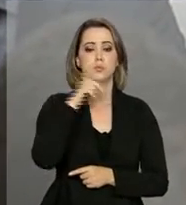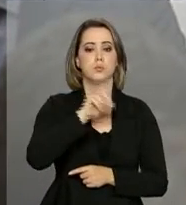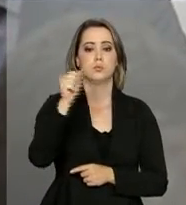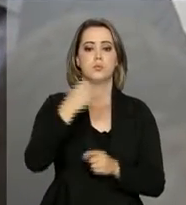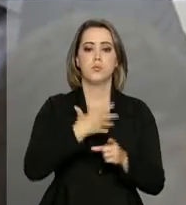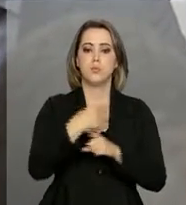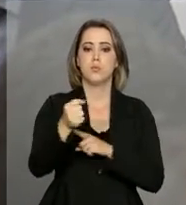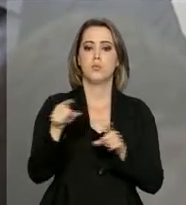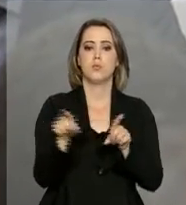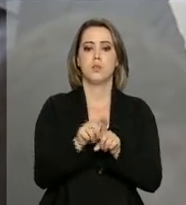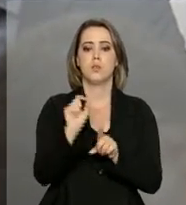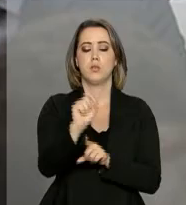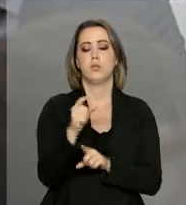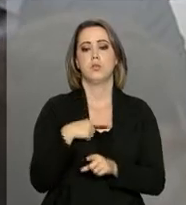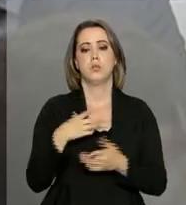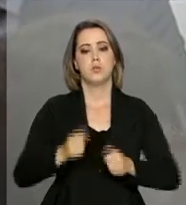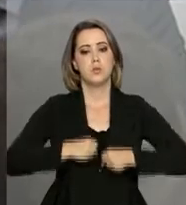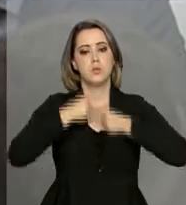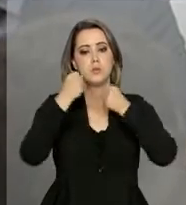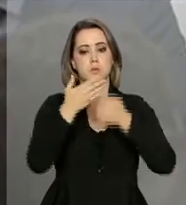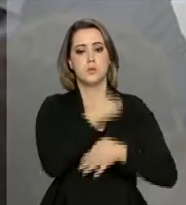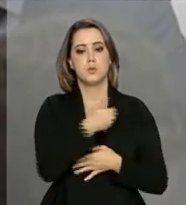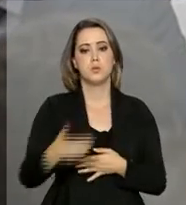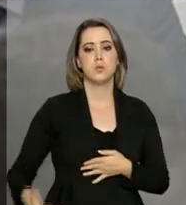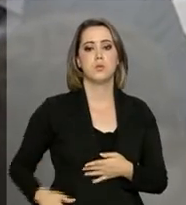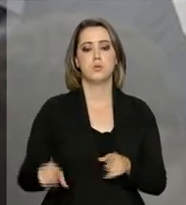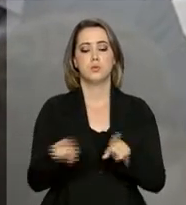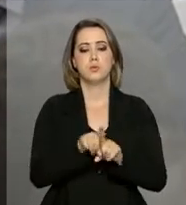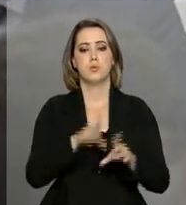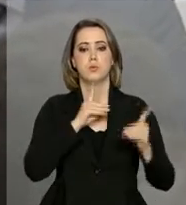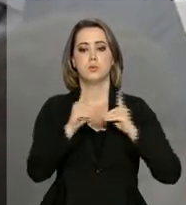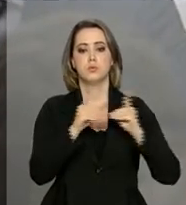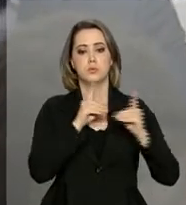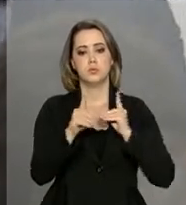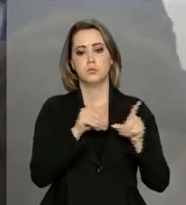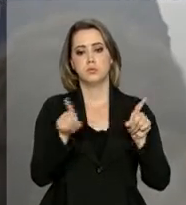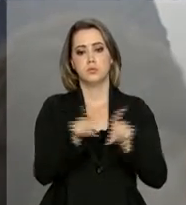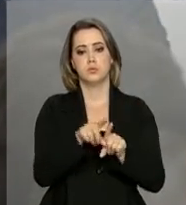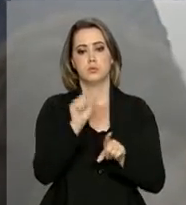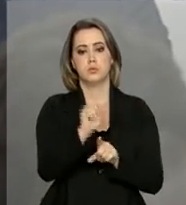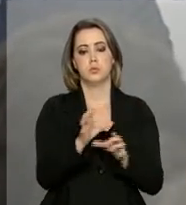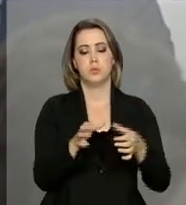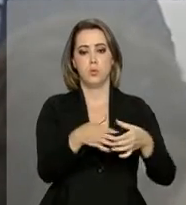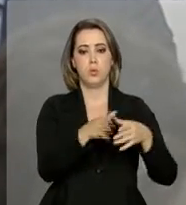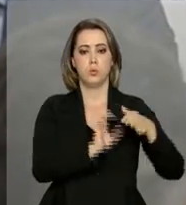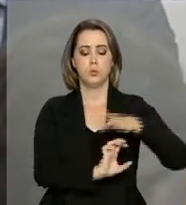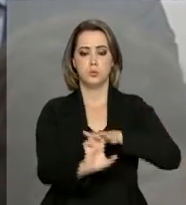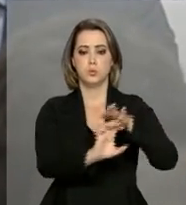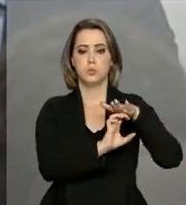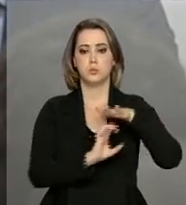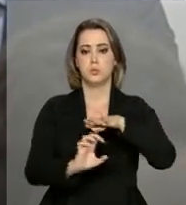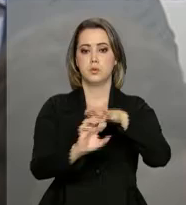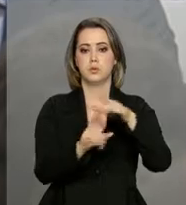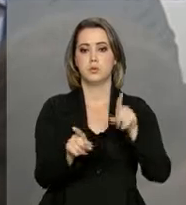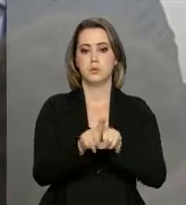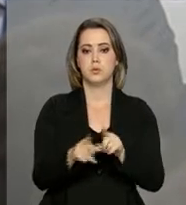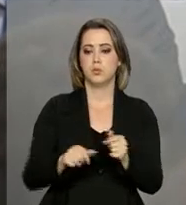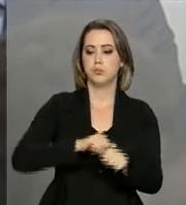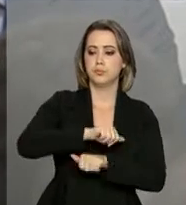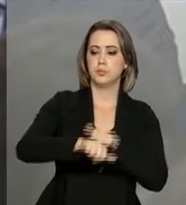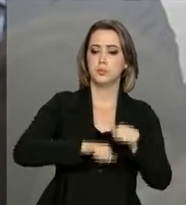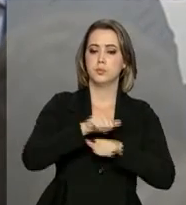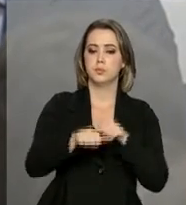nervoso muito grande do governo em dialogar com o setor privado revela